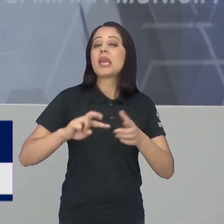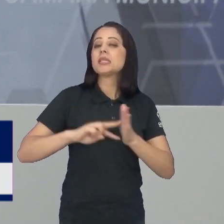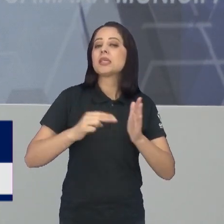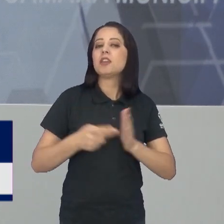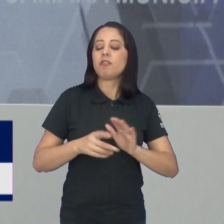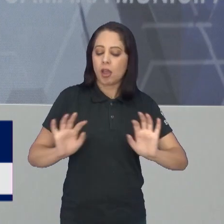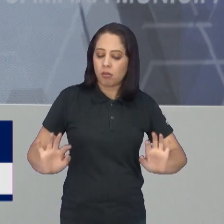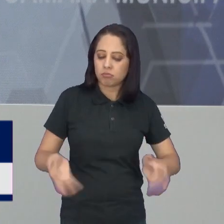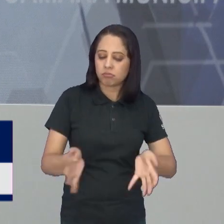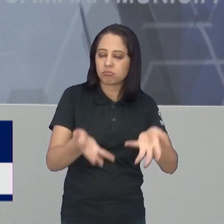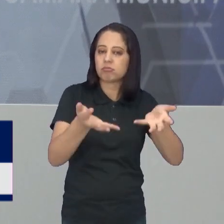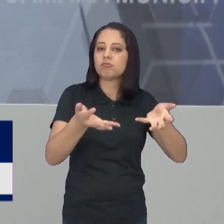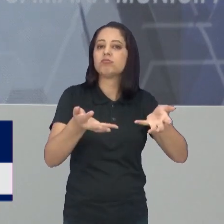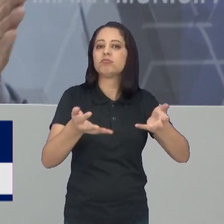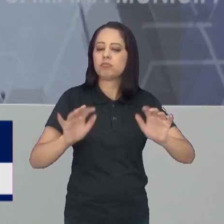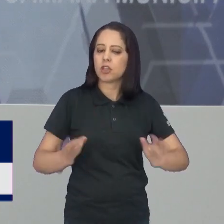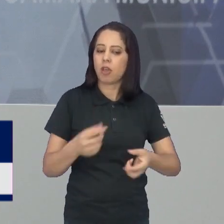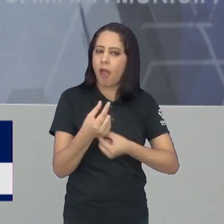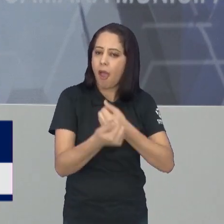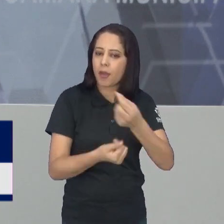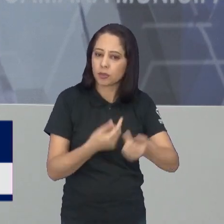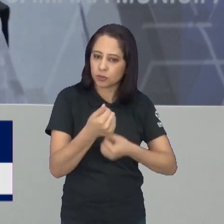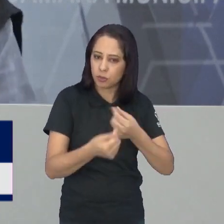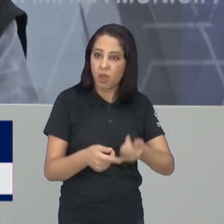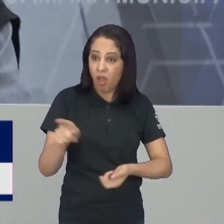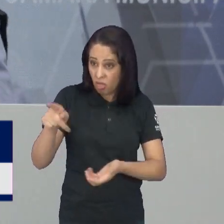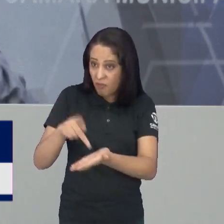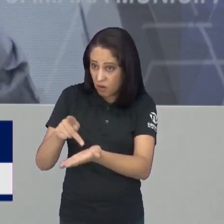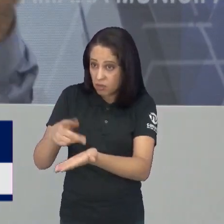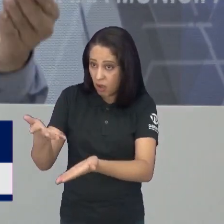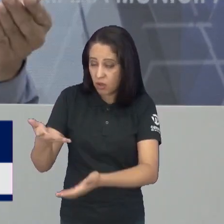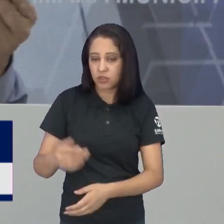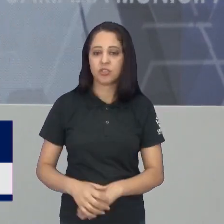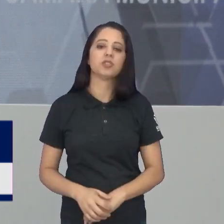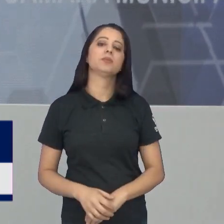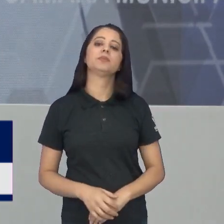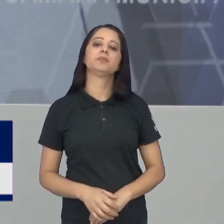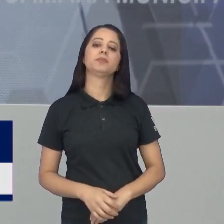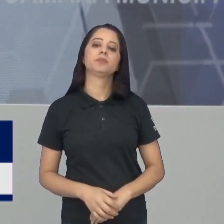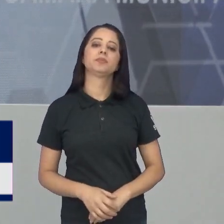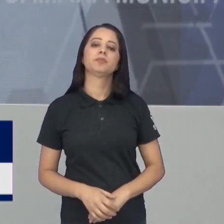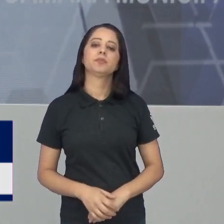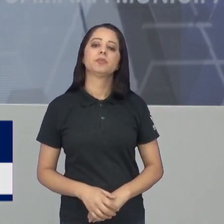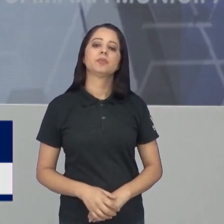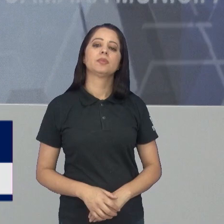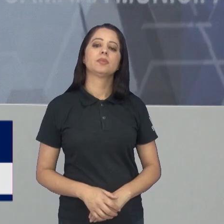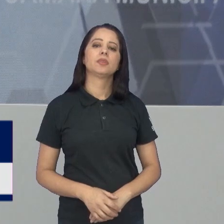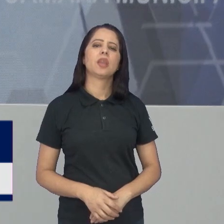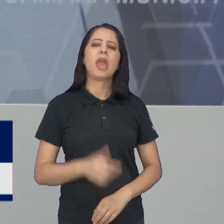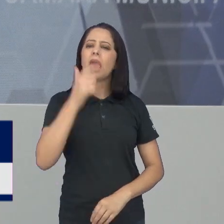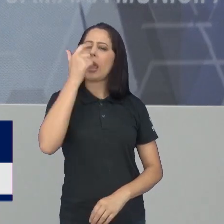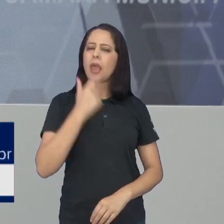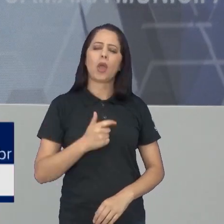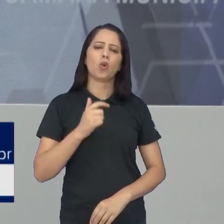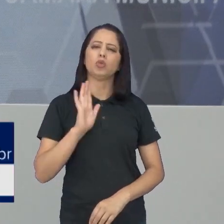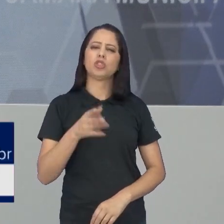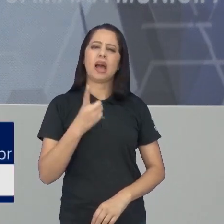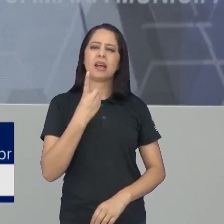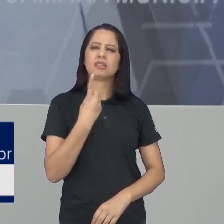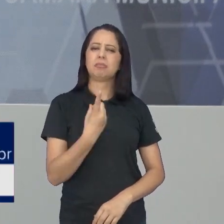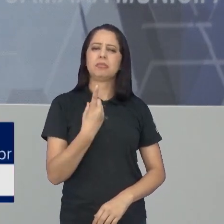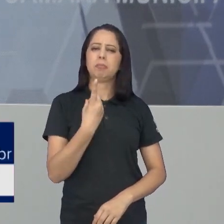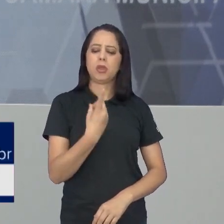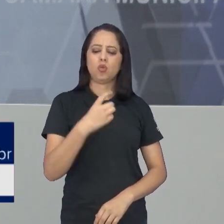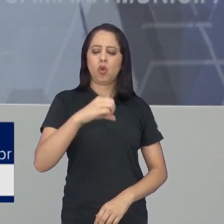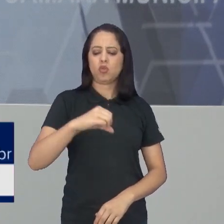comércio. Principalmente, né, vereadora Dulcídio? Então, eu estudo já desde 1995, que foi o plano diretor